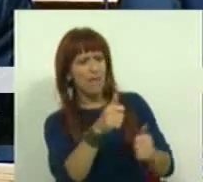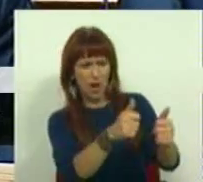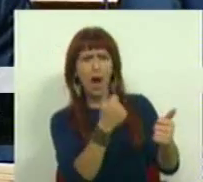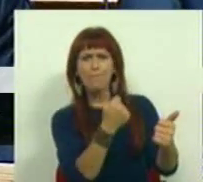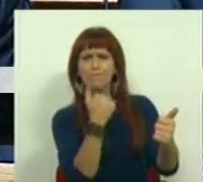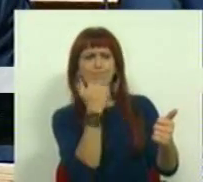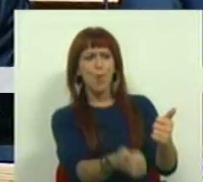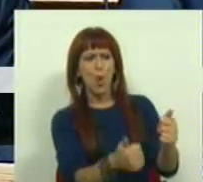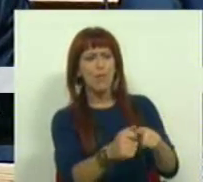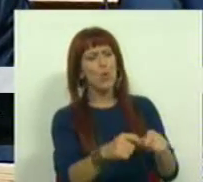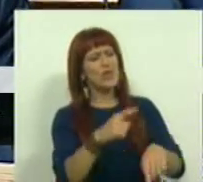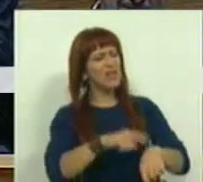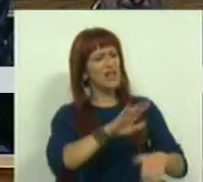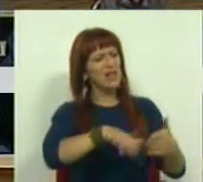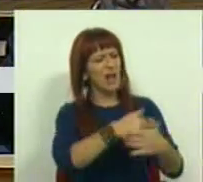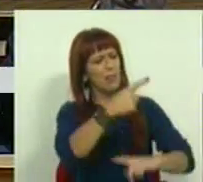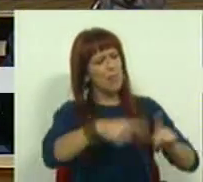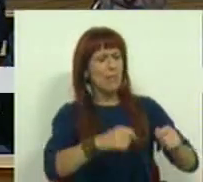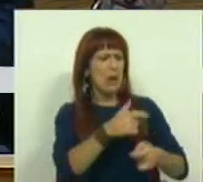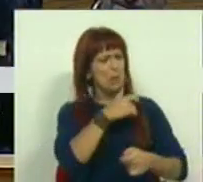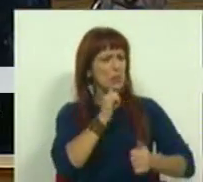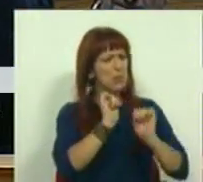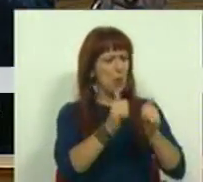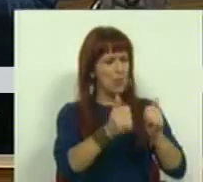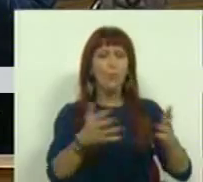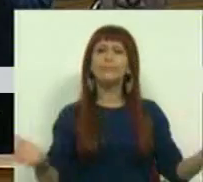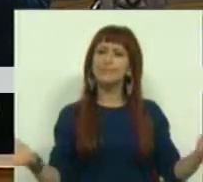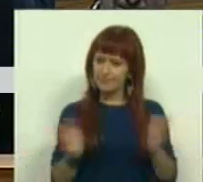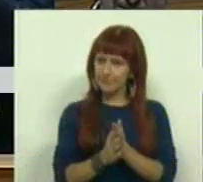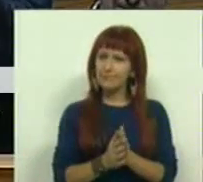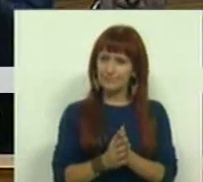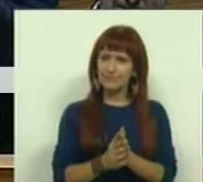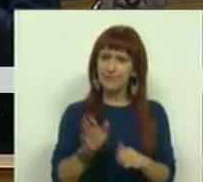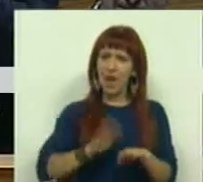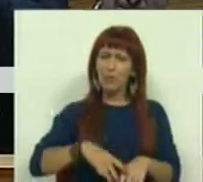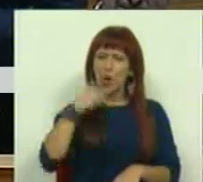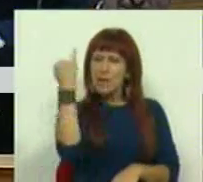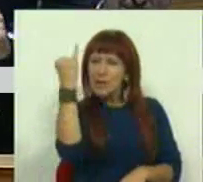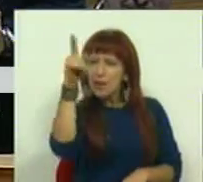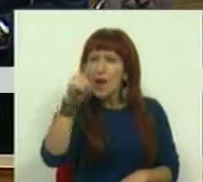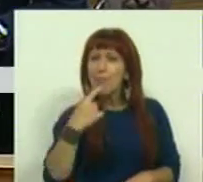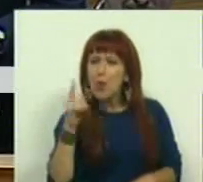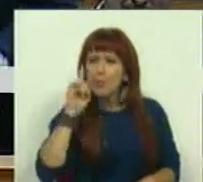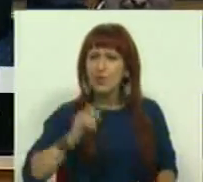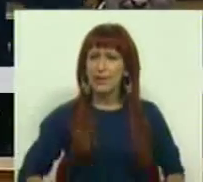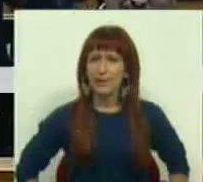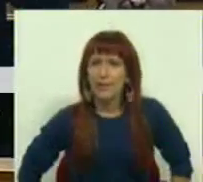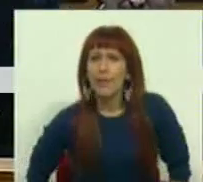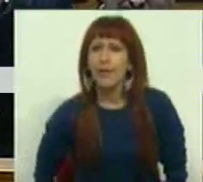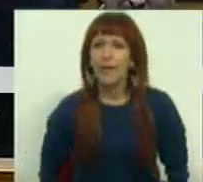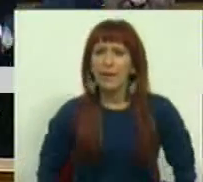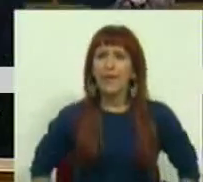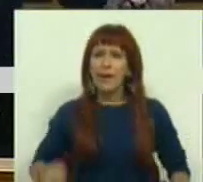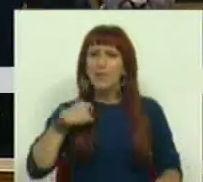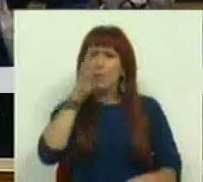promissor para um part-time tão prometedor. Agora, é por isso que a hipocrisia é tão importante, porque não